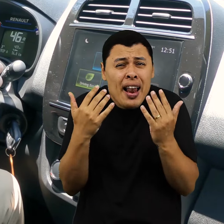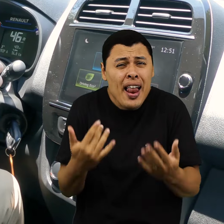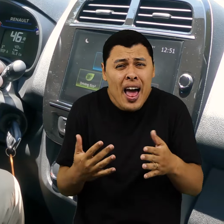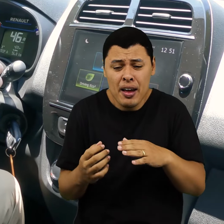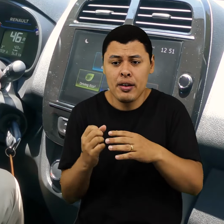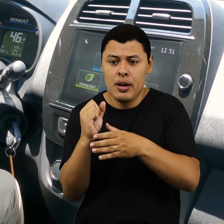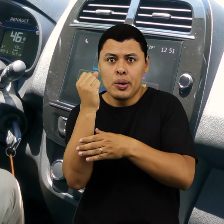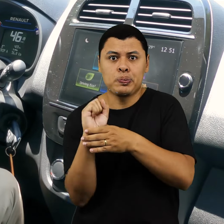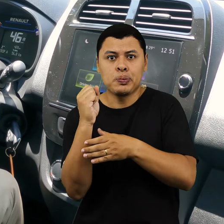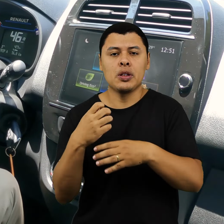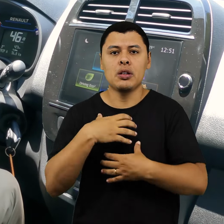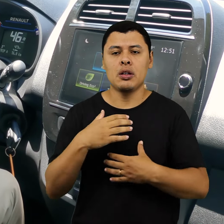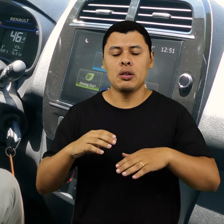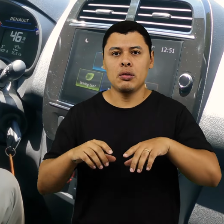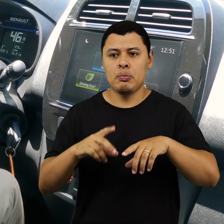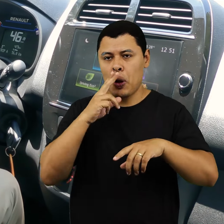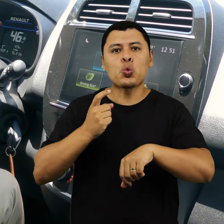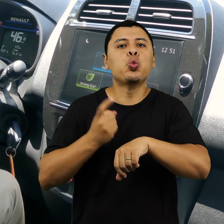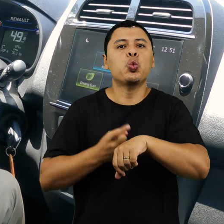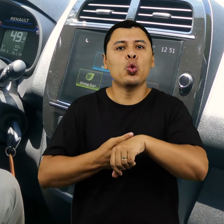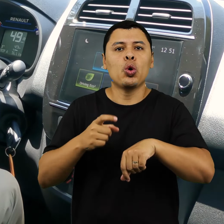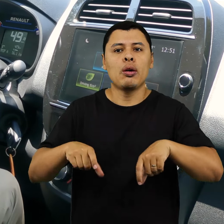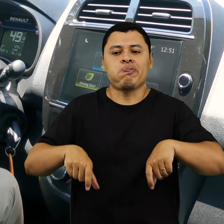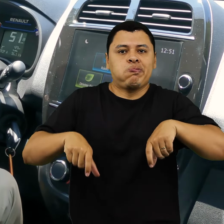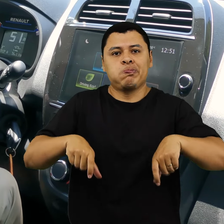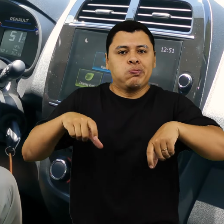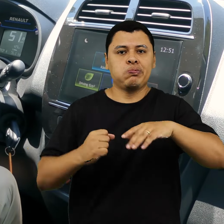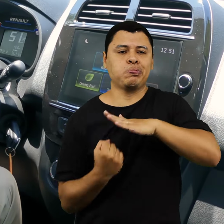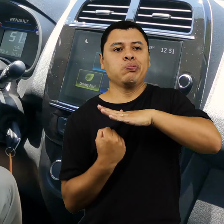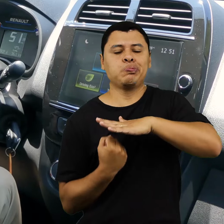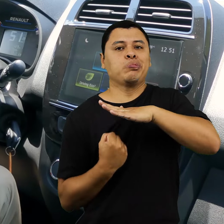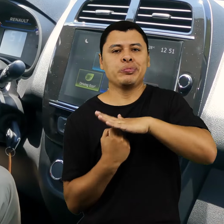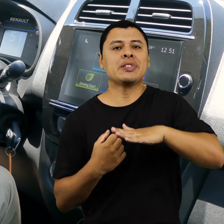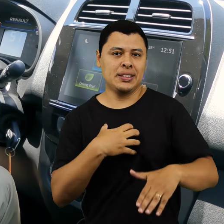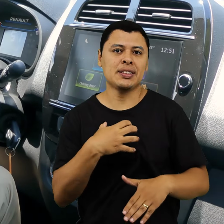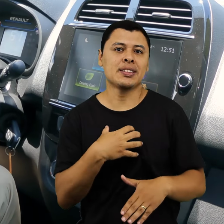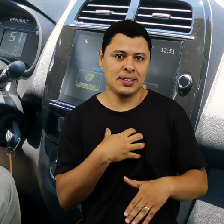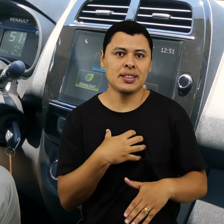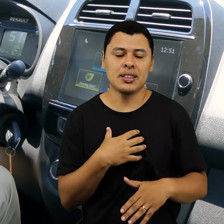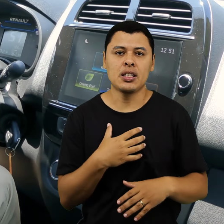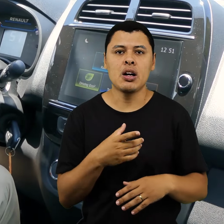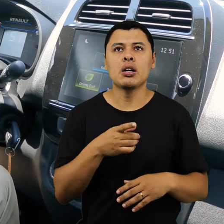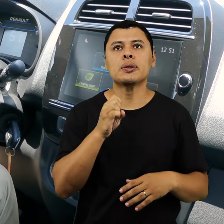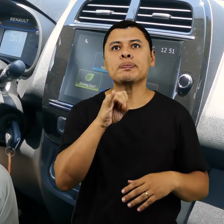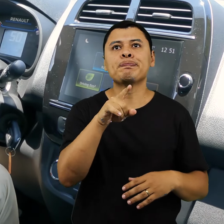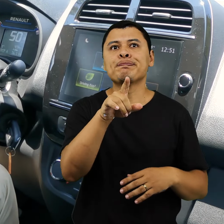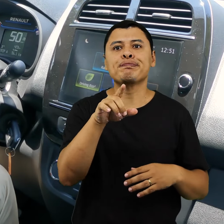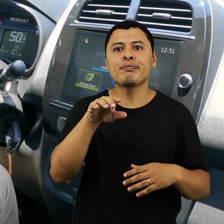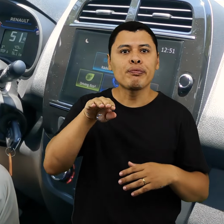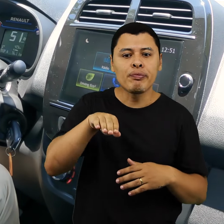suspensão vai ter uma influência maior, como se ele ficasse, entre aspas, mais duro, né? Então não tem muito jeito. Se você pegar um piso